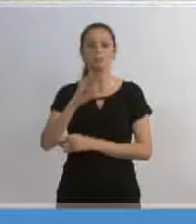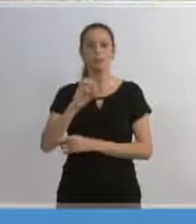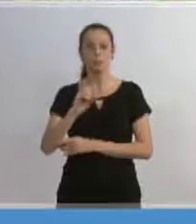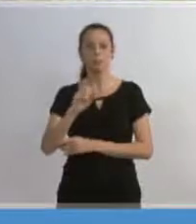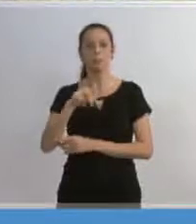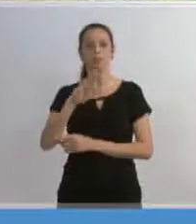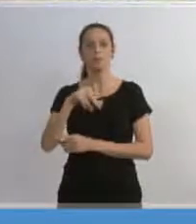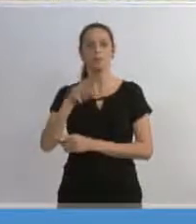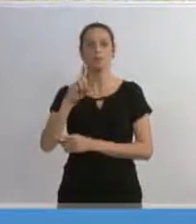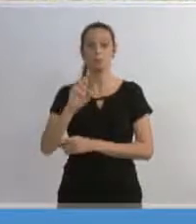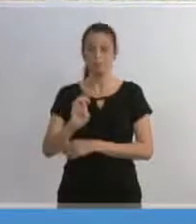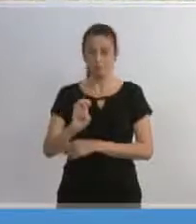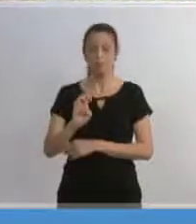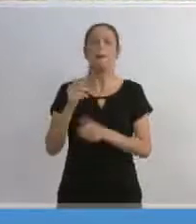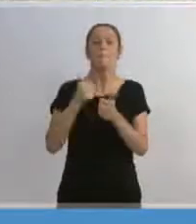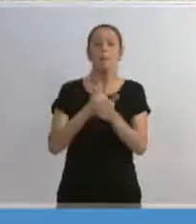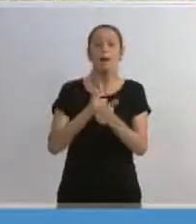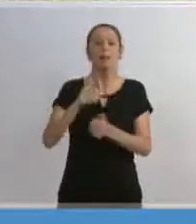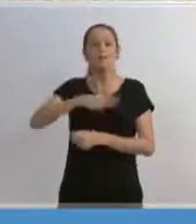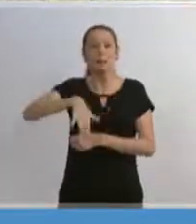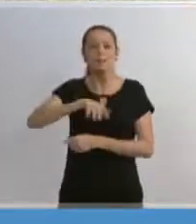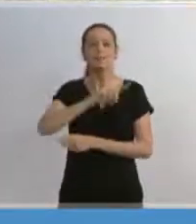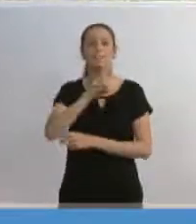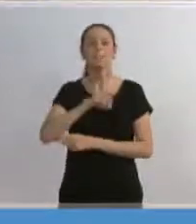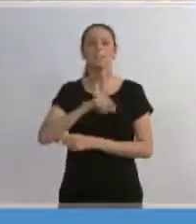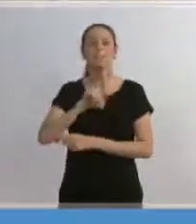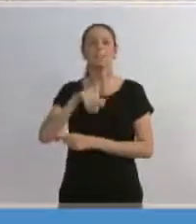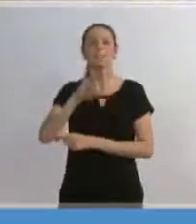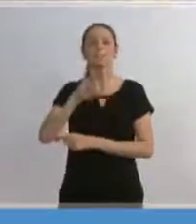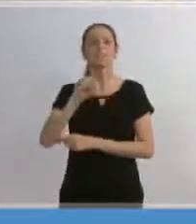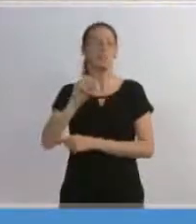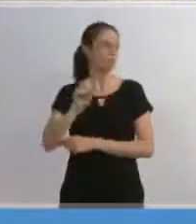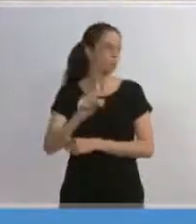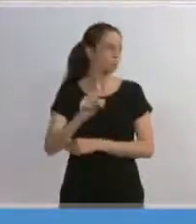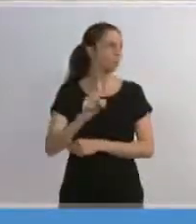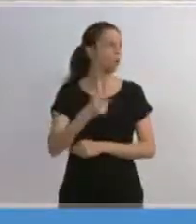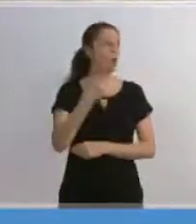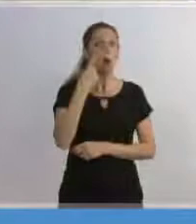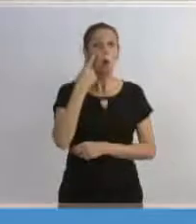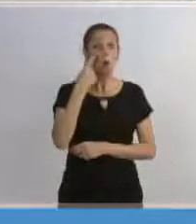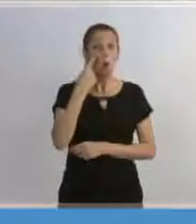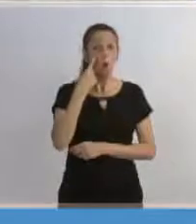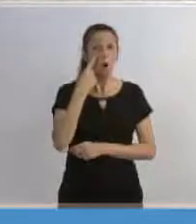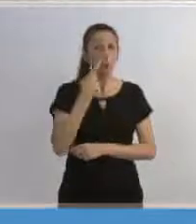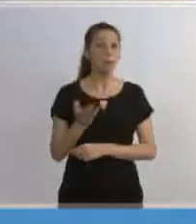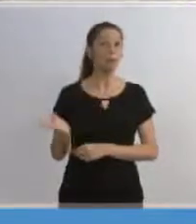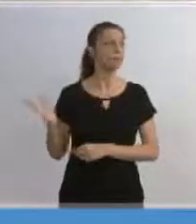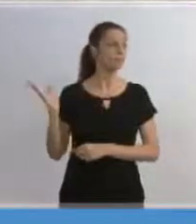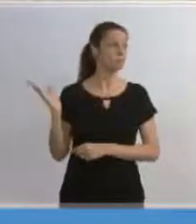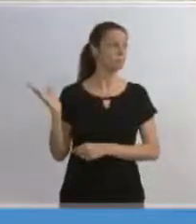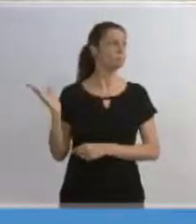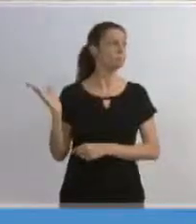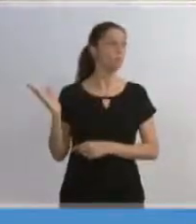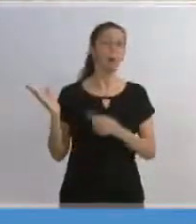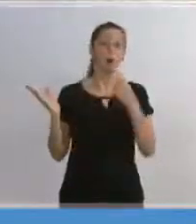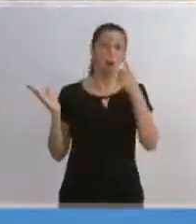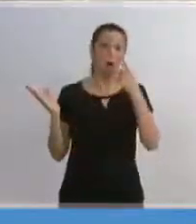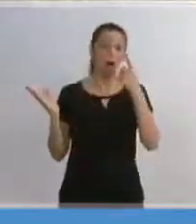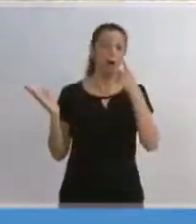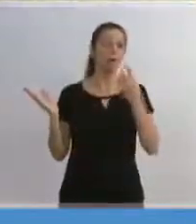certo? Zimbros, Mariscal, para quem conhece. É lá no, olha só, olha a saída que o helicóptero vai fazer com a